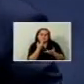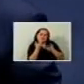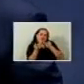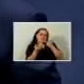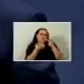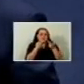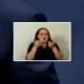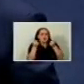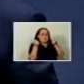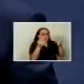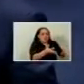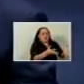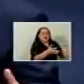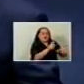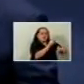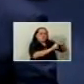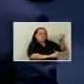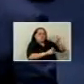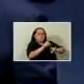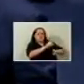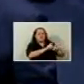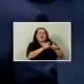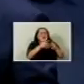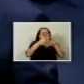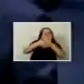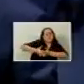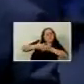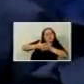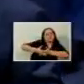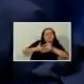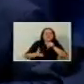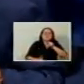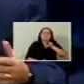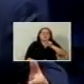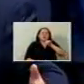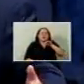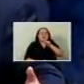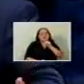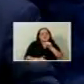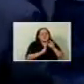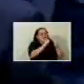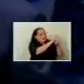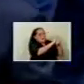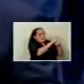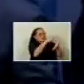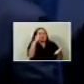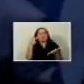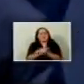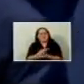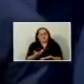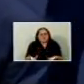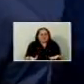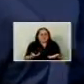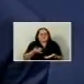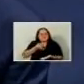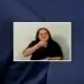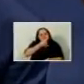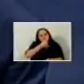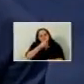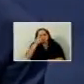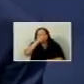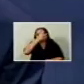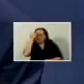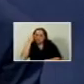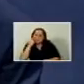da pichação, confunde com grafite, e não apaga a pichação e apaga o grafite. Então, infelizmente o prefeito fala uma